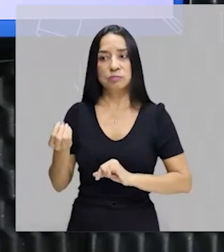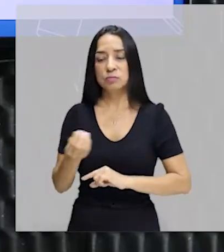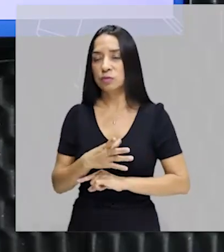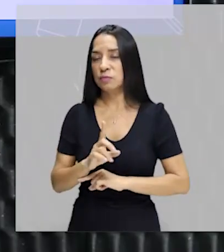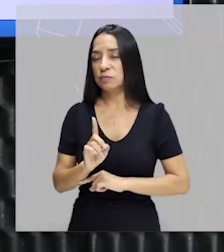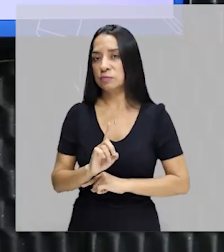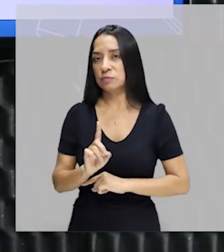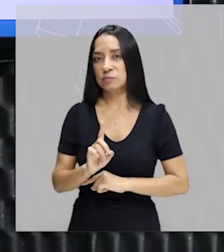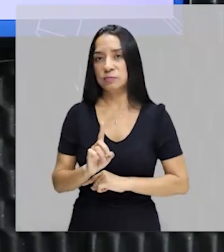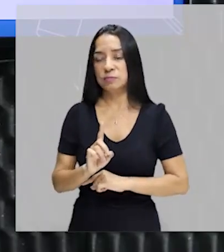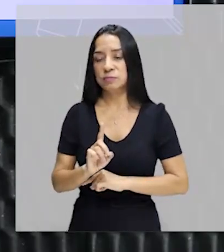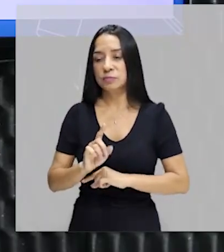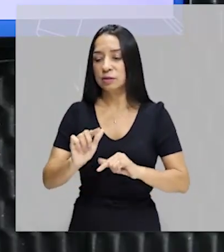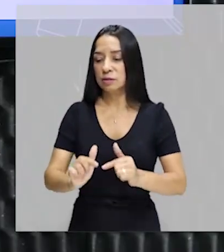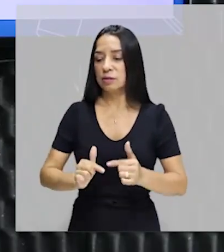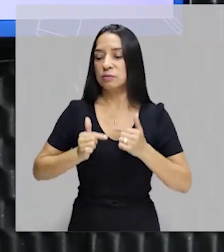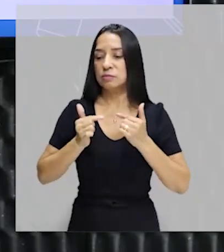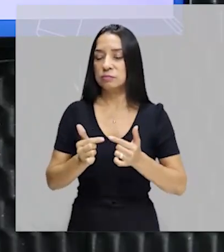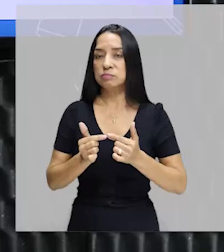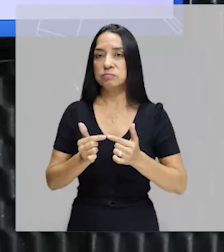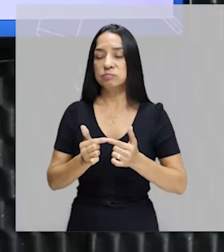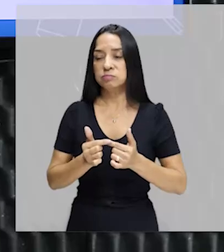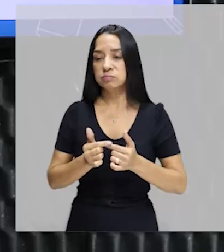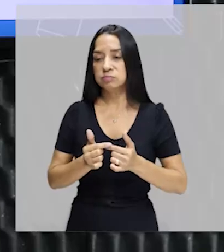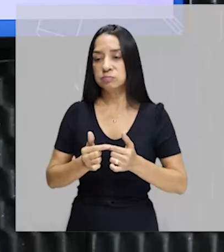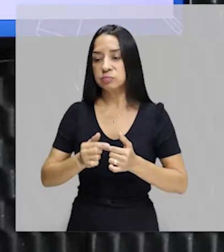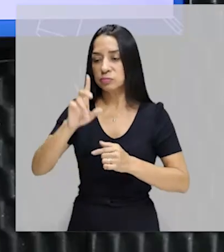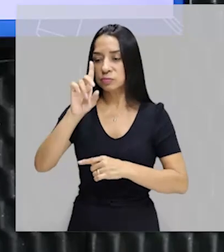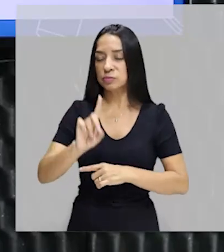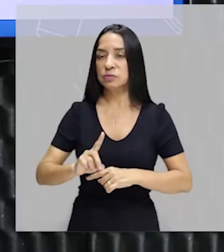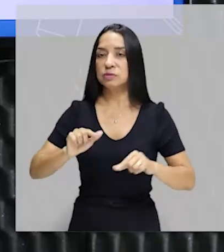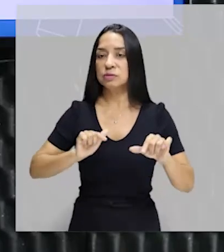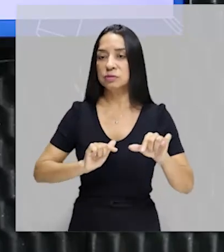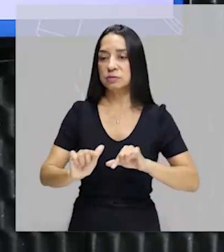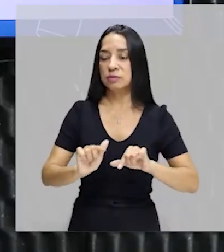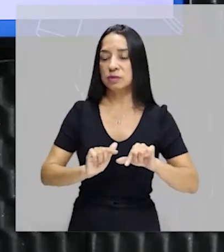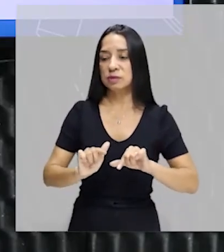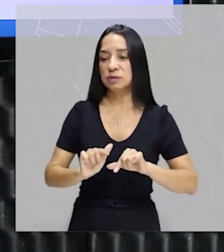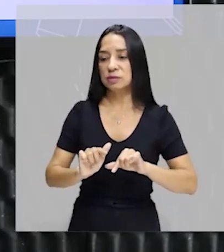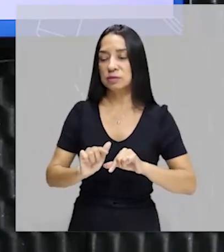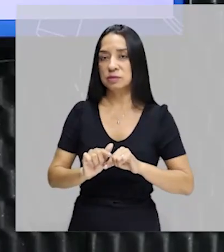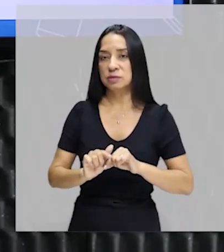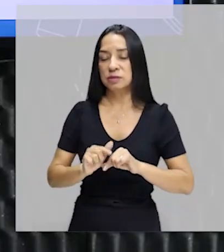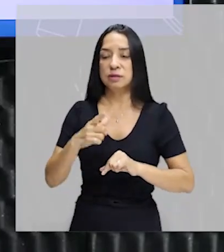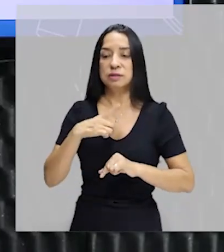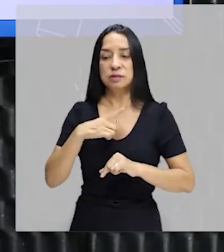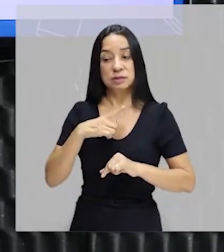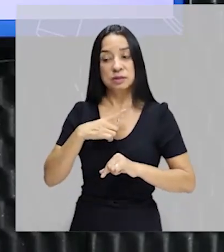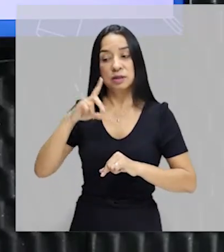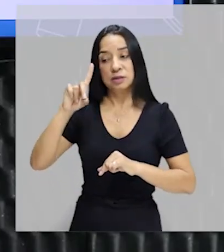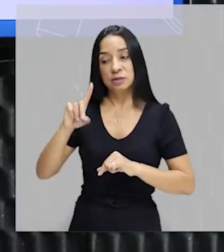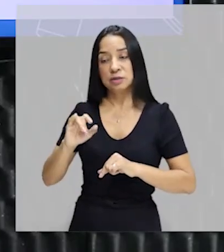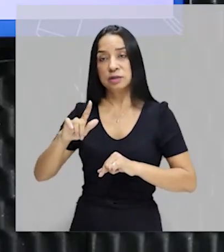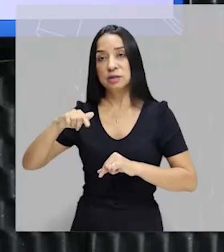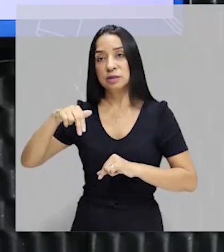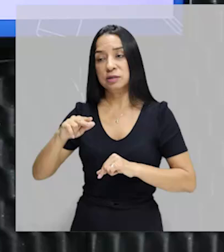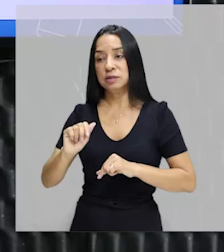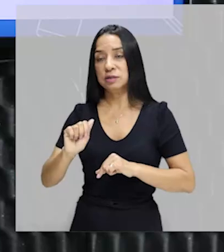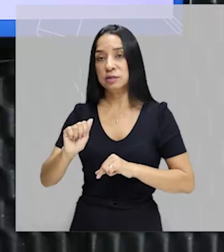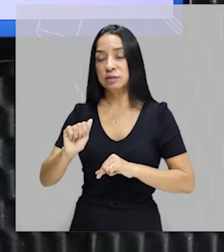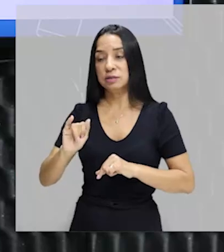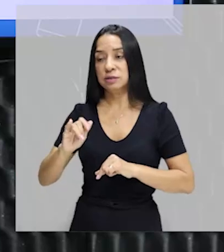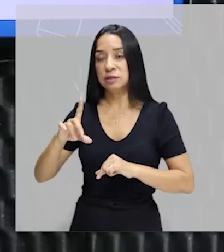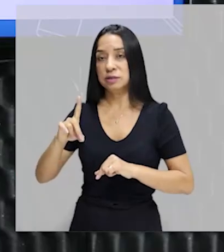novo. A luta por direitos trabalhistas é a luta para se ter dignidade,